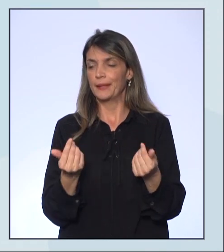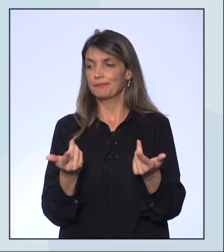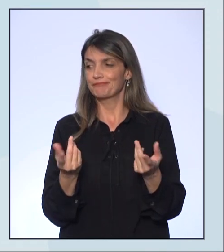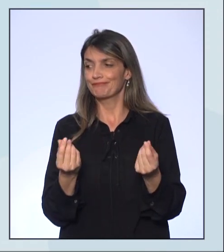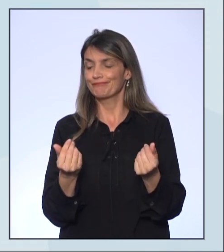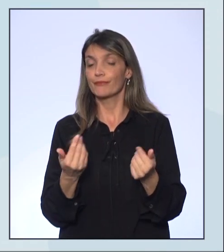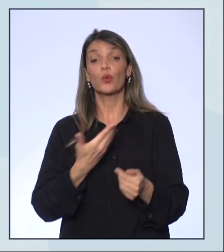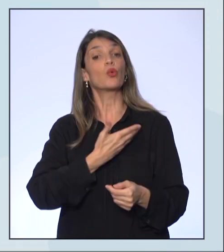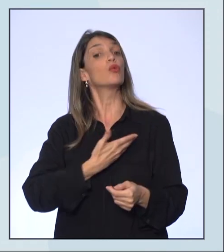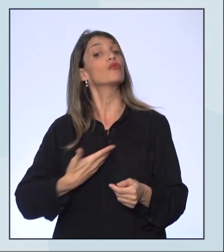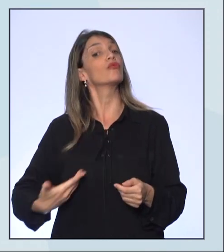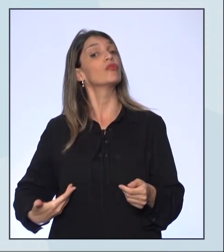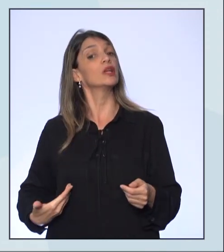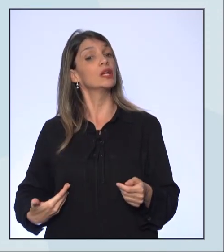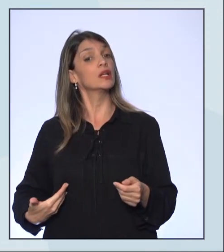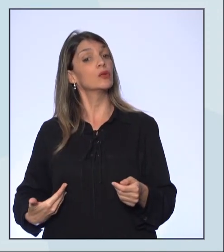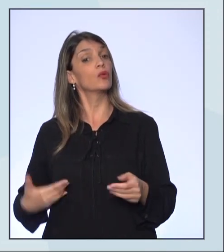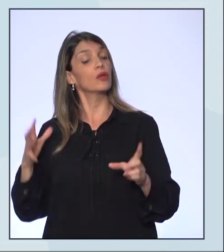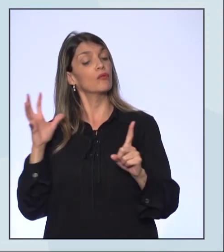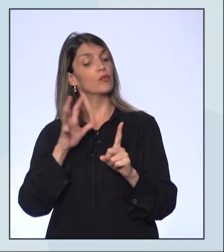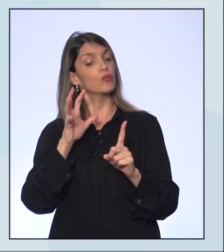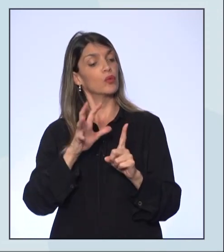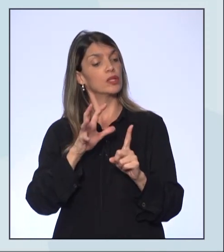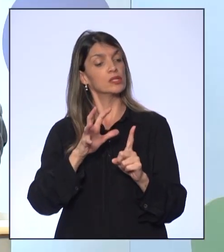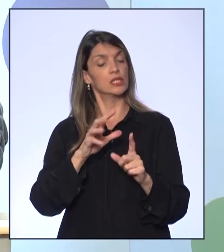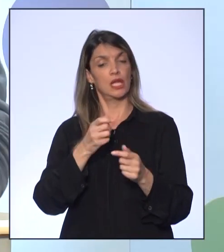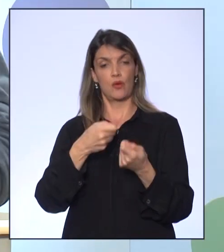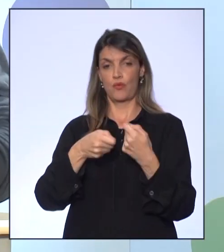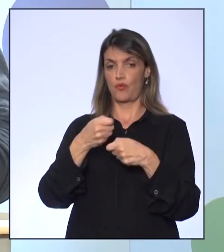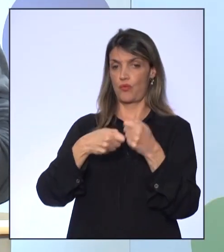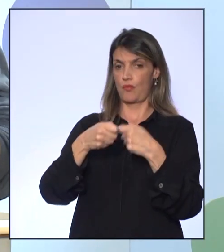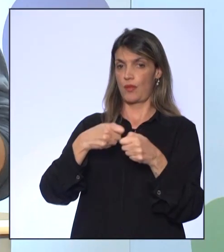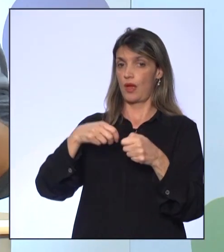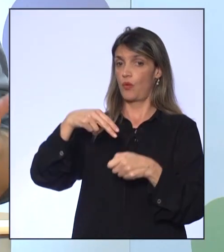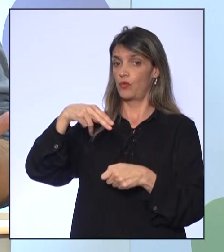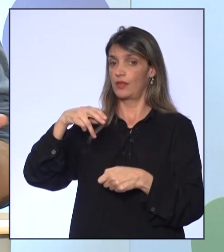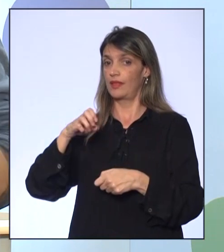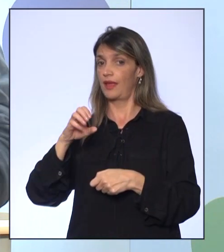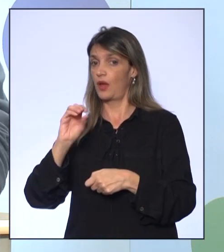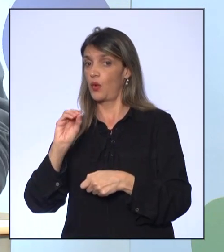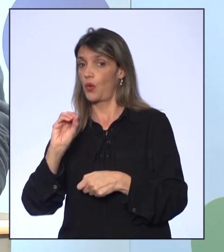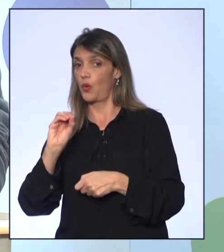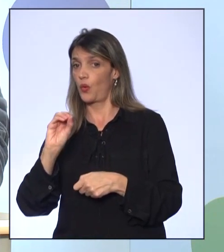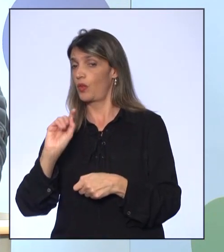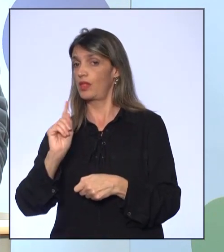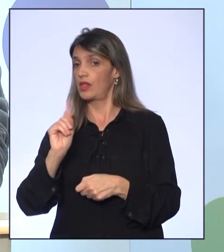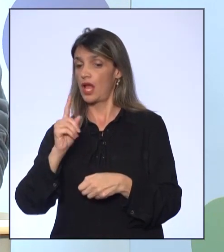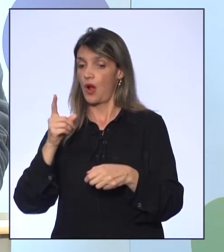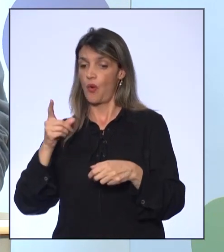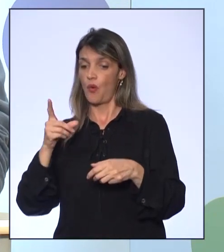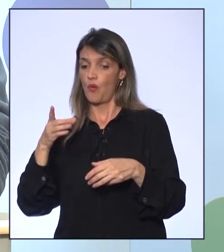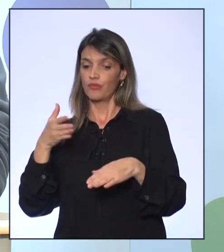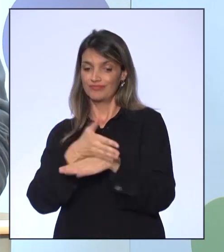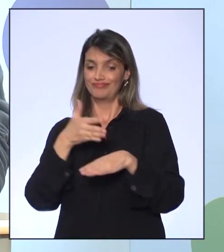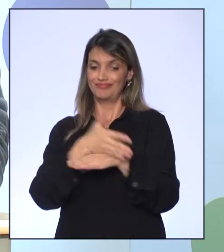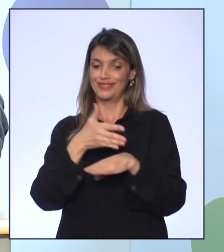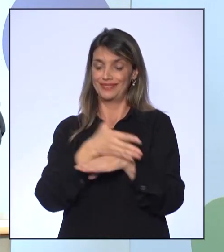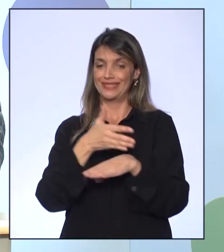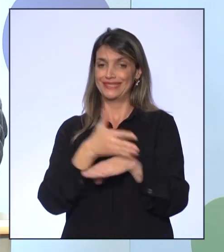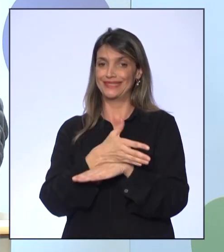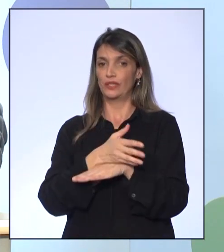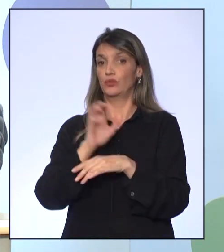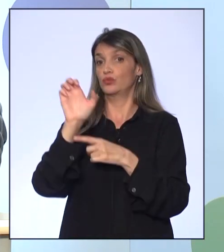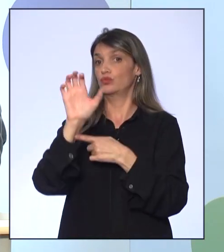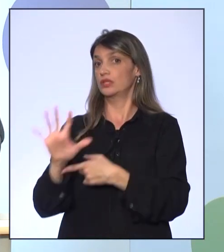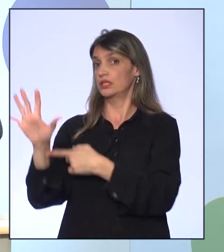do governo na economia. O neoliberalismo, ele também fala da não intervenção estatal, só que ele tem a questão